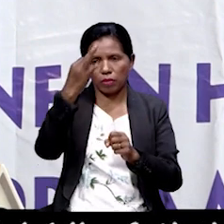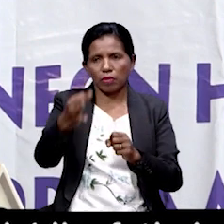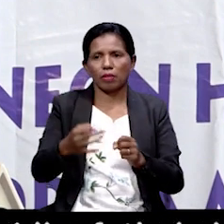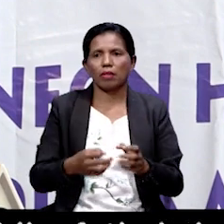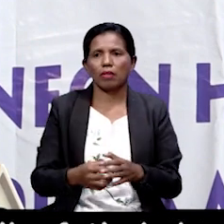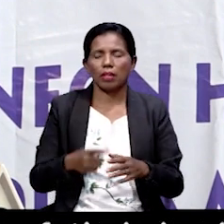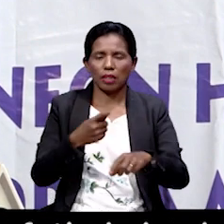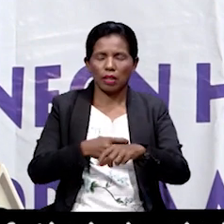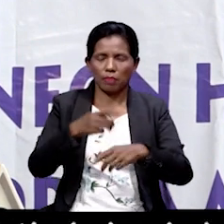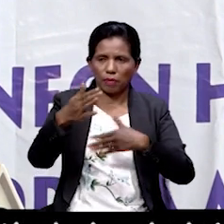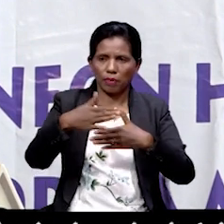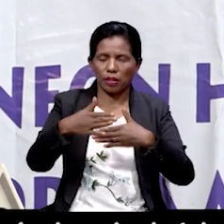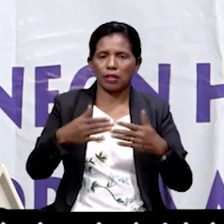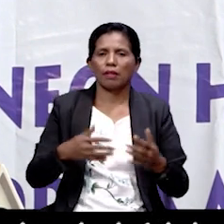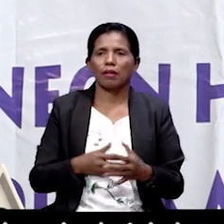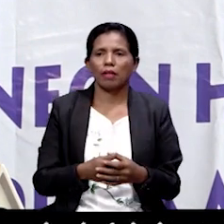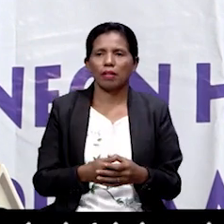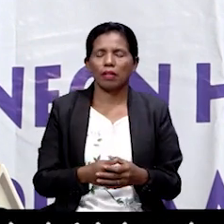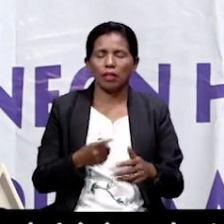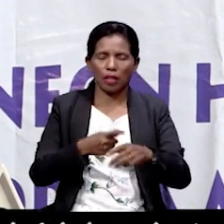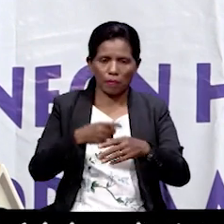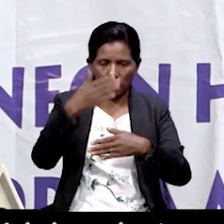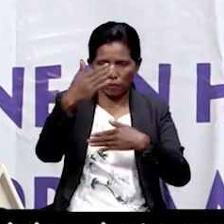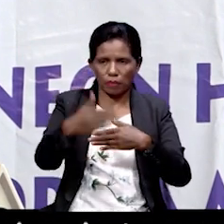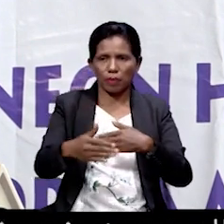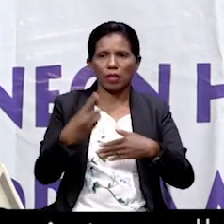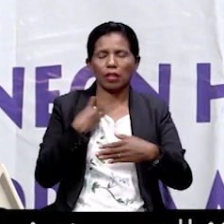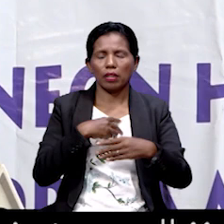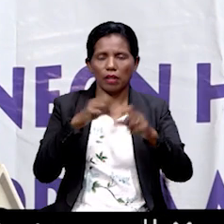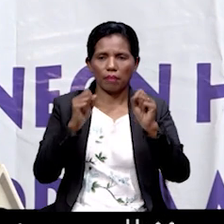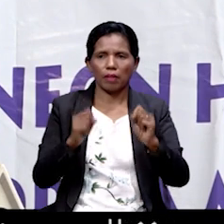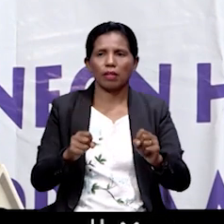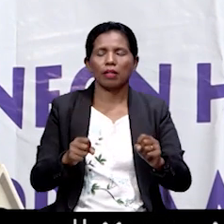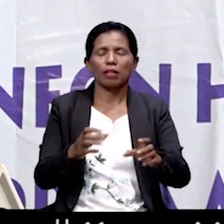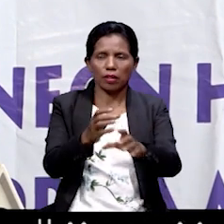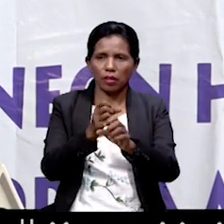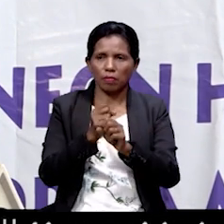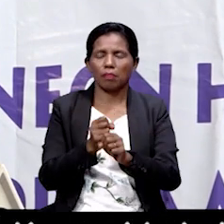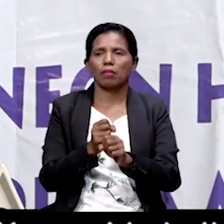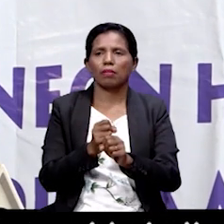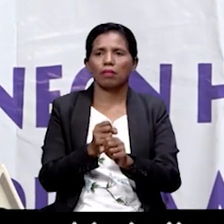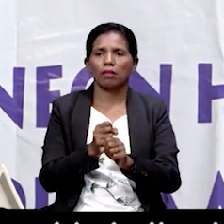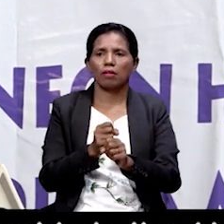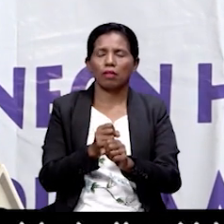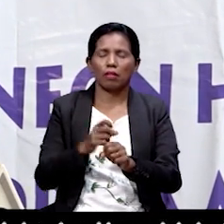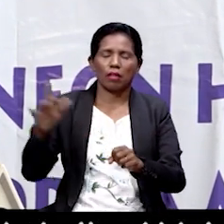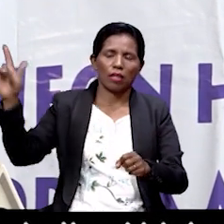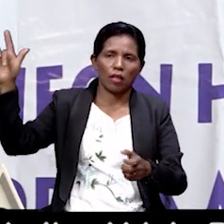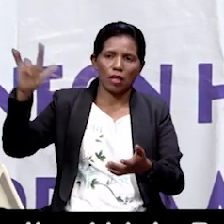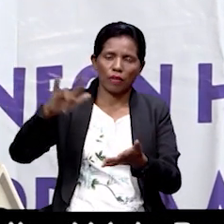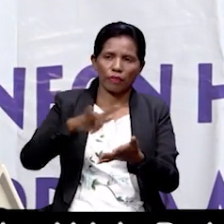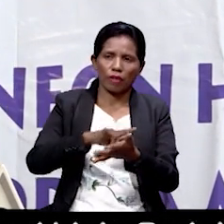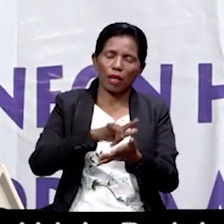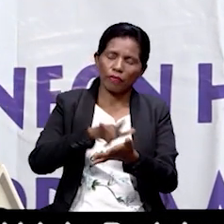em tempo vada, ou ia prioridade diretor mai e também simomos avião Emirates